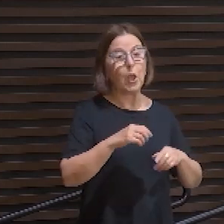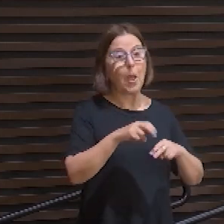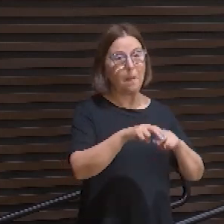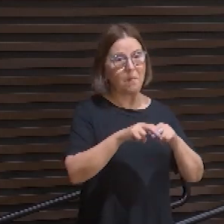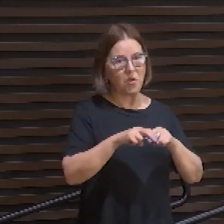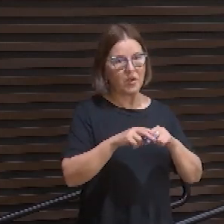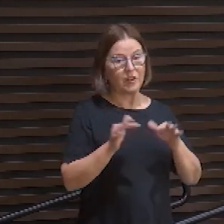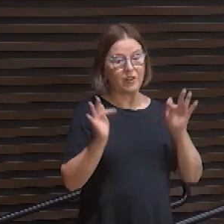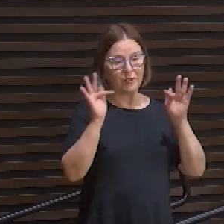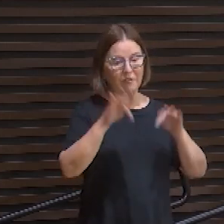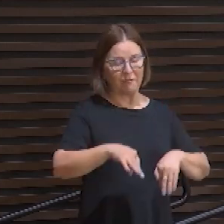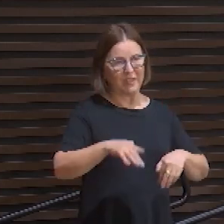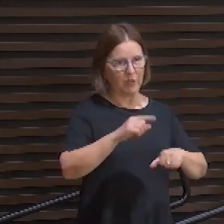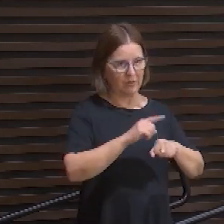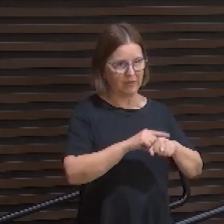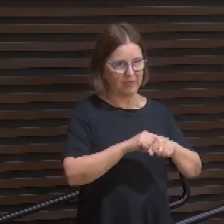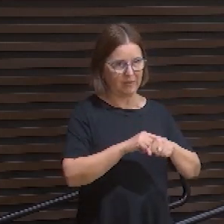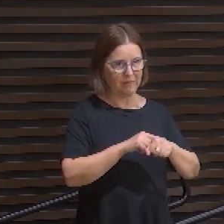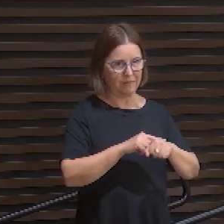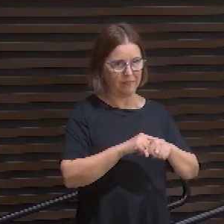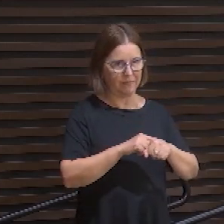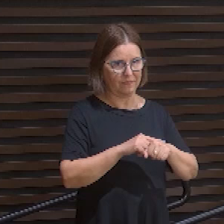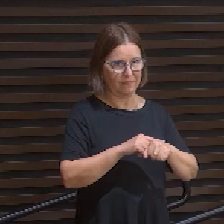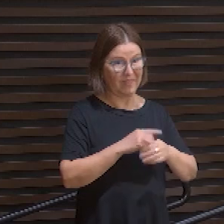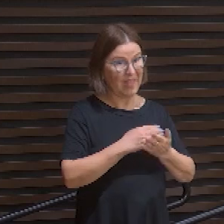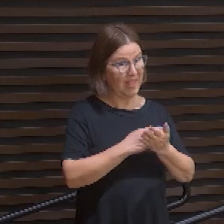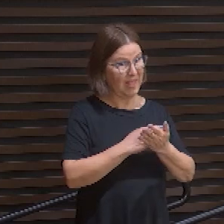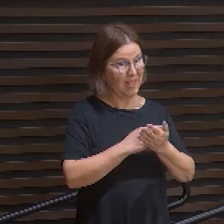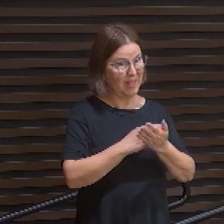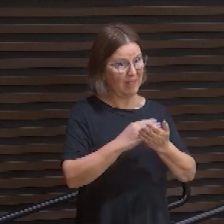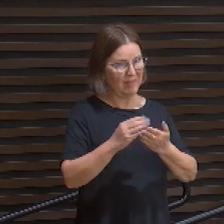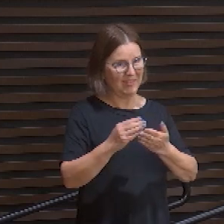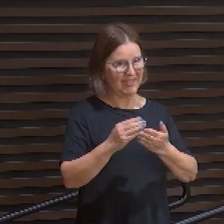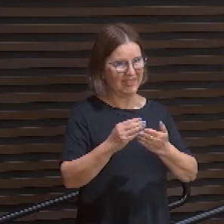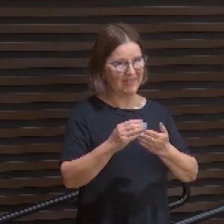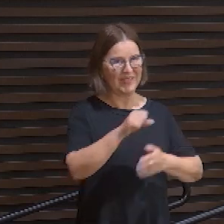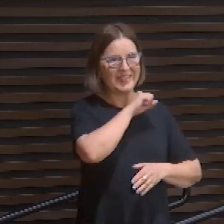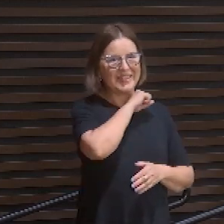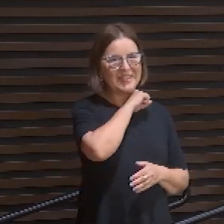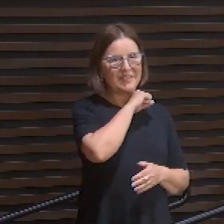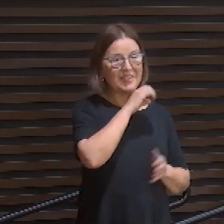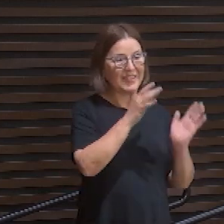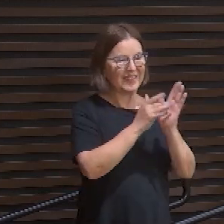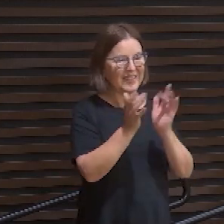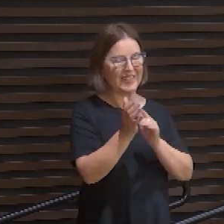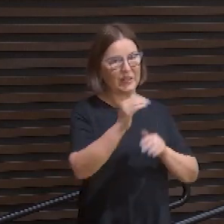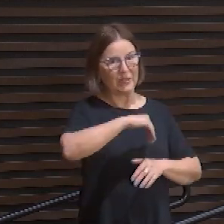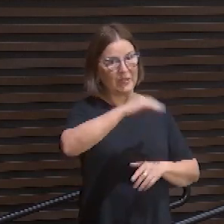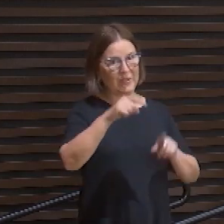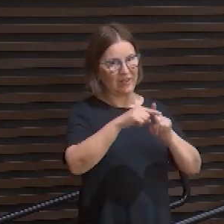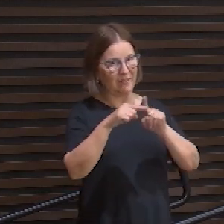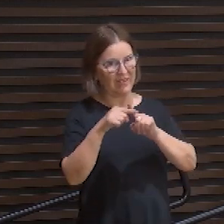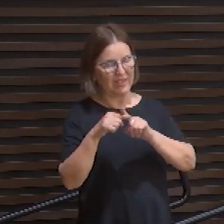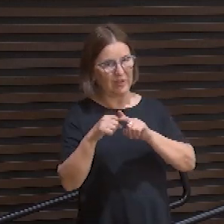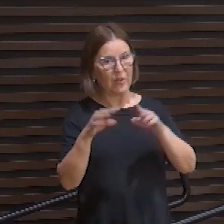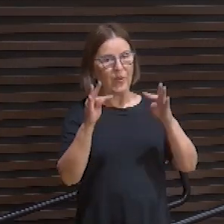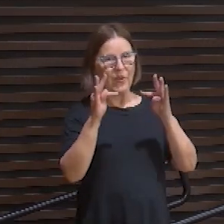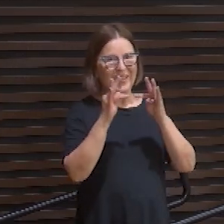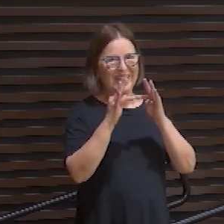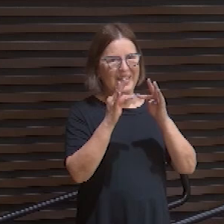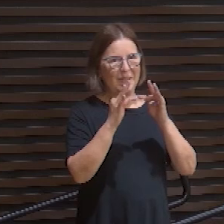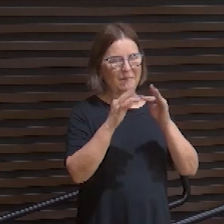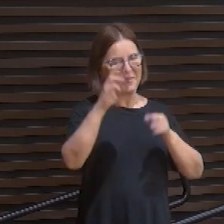tempos, a partir do sacrifício de Jesus no Calvário, o templo do Senhor